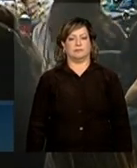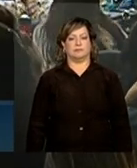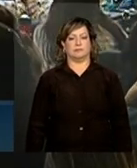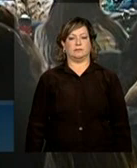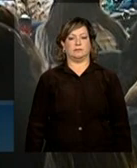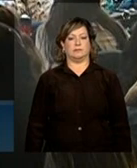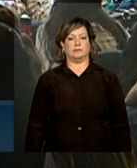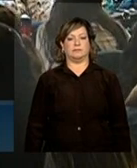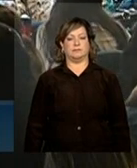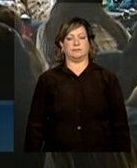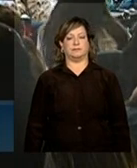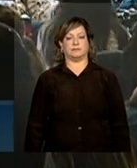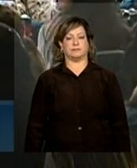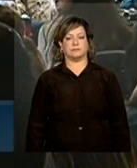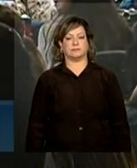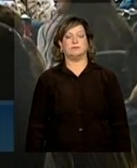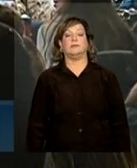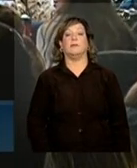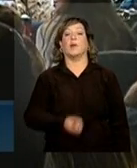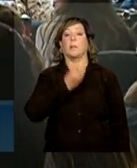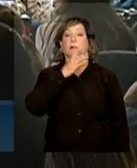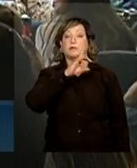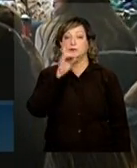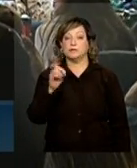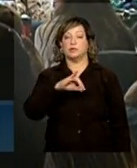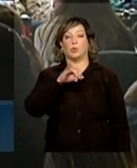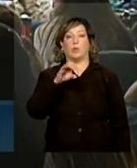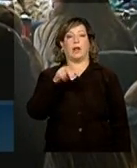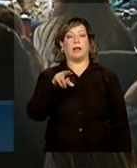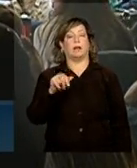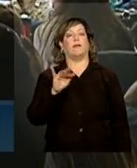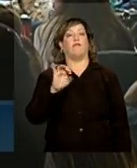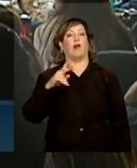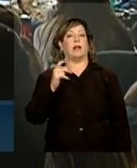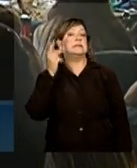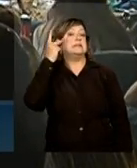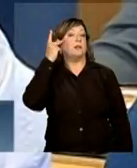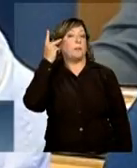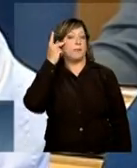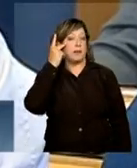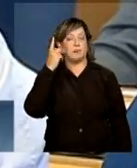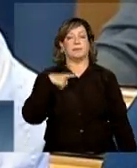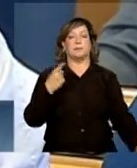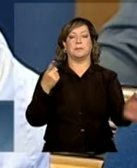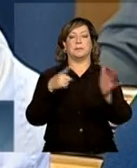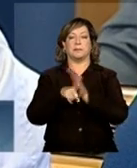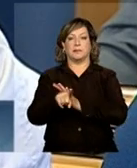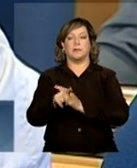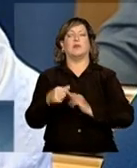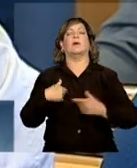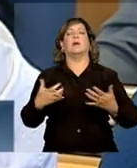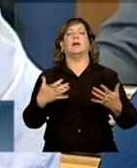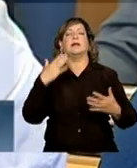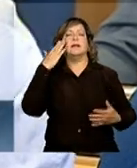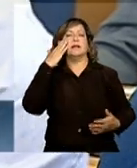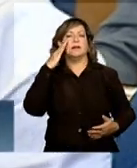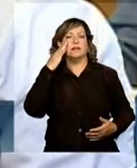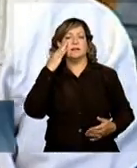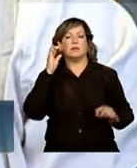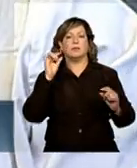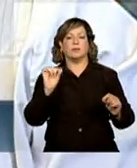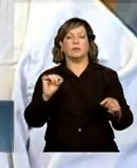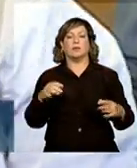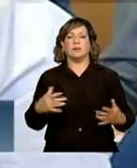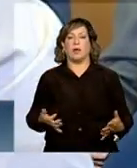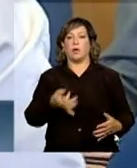identifique Bom dia Joana da Folha de São Paulo eh eu queria entender exatamente então